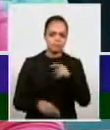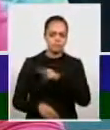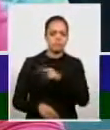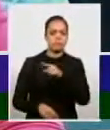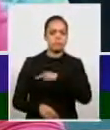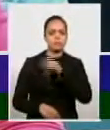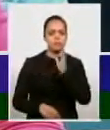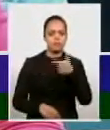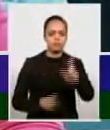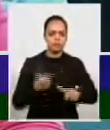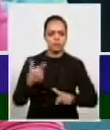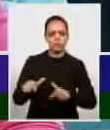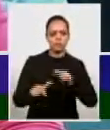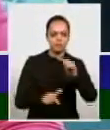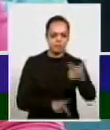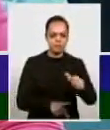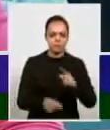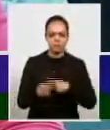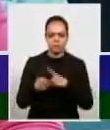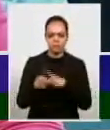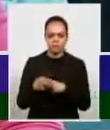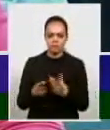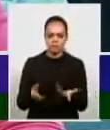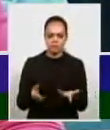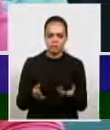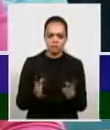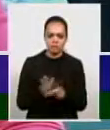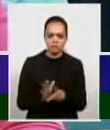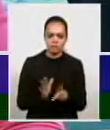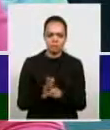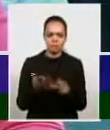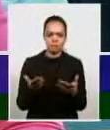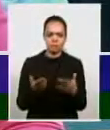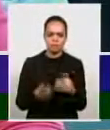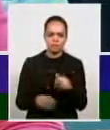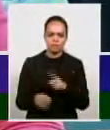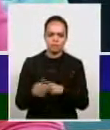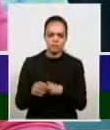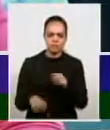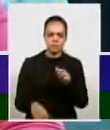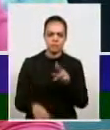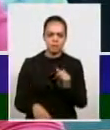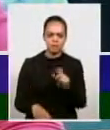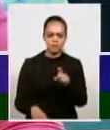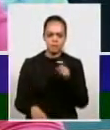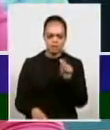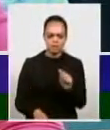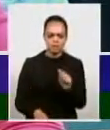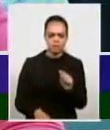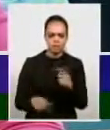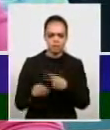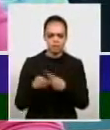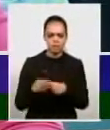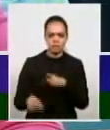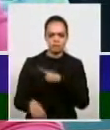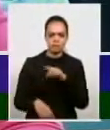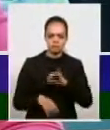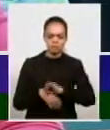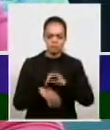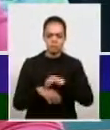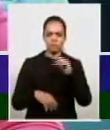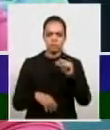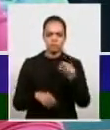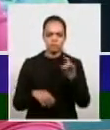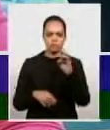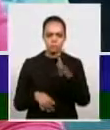existe em outras cidades, inclusive em Araxá, na cidade de Araxá, existe um espaço